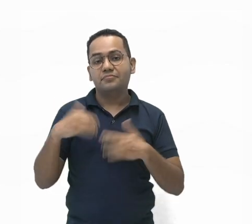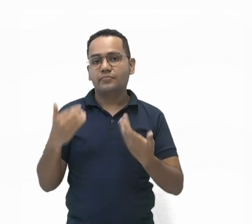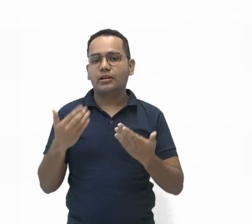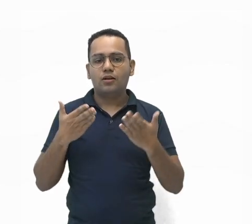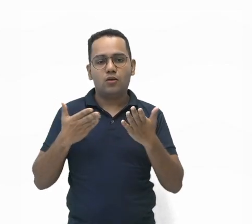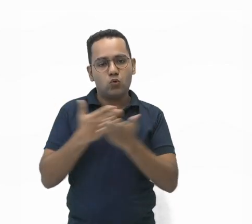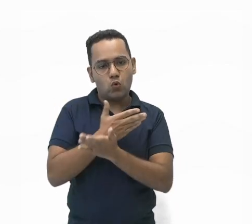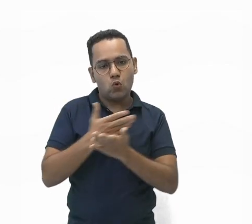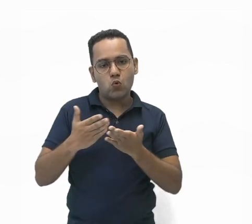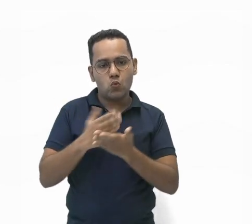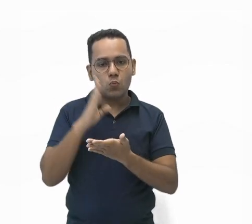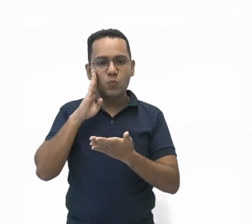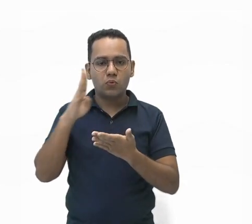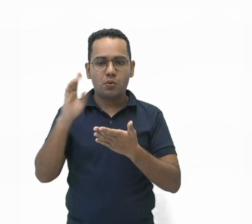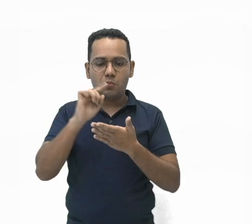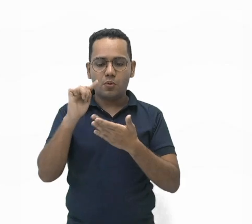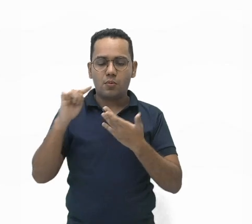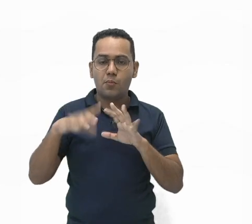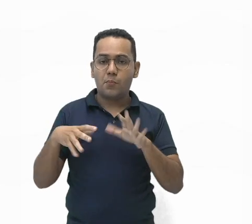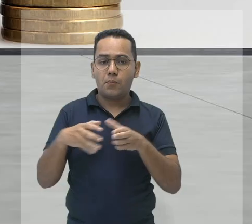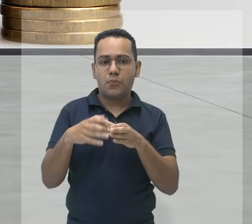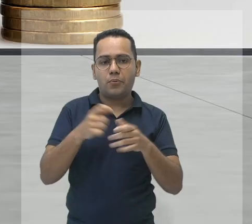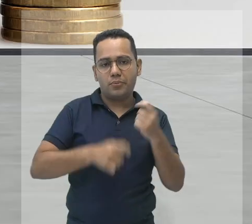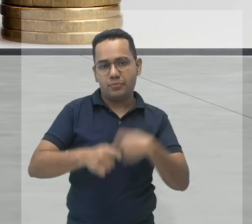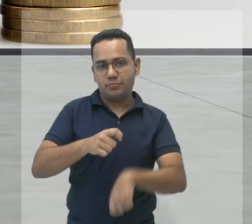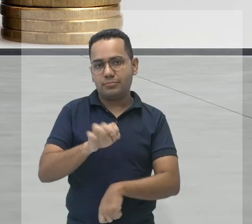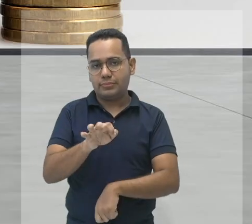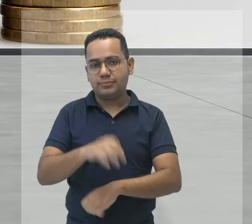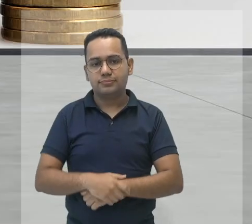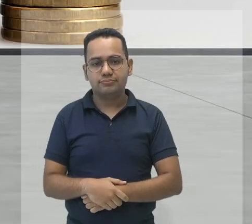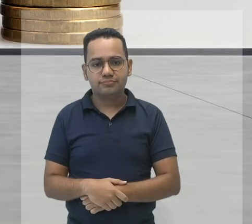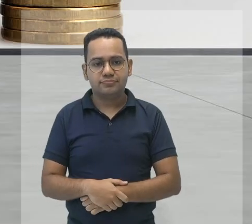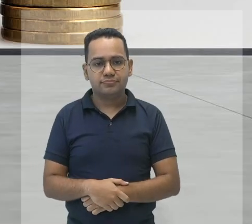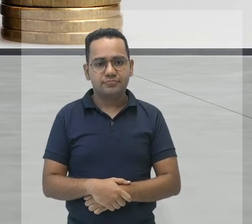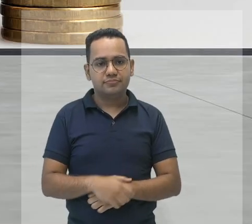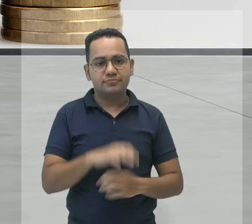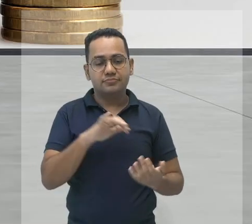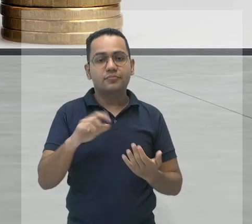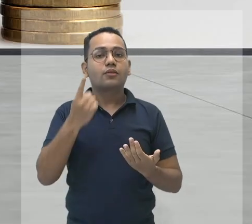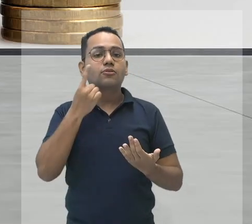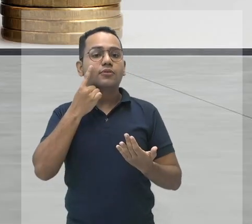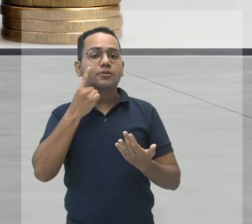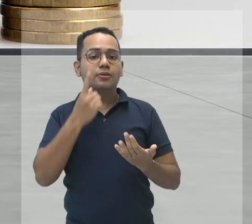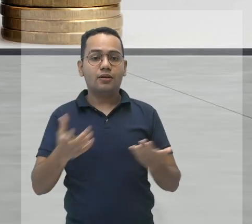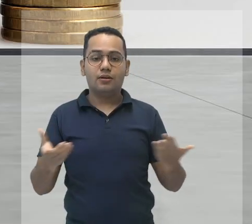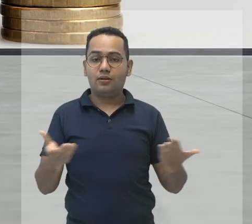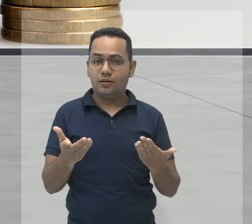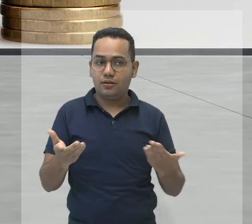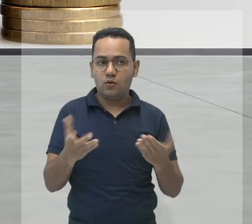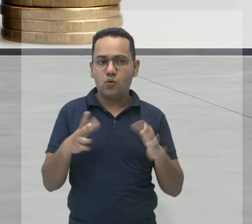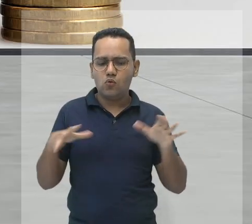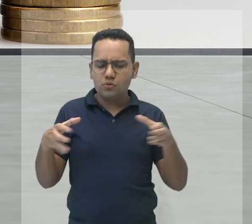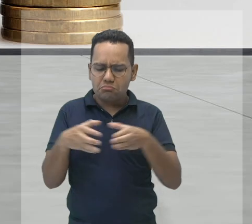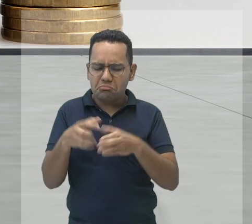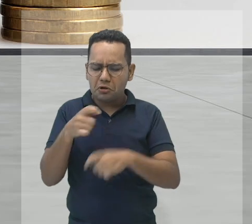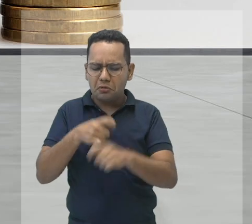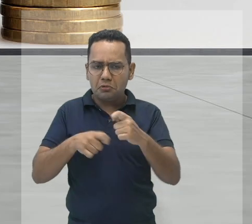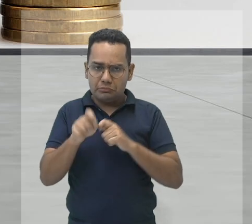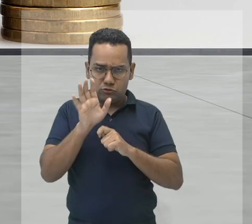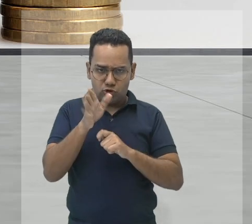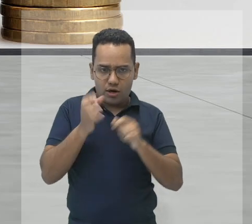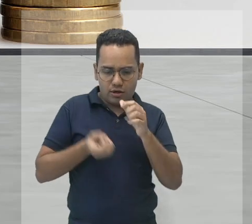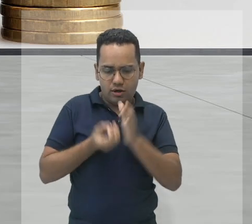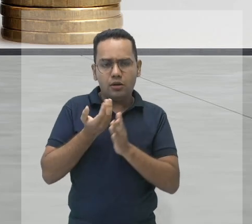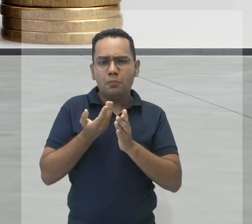CELAC. Bem, esses são ali alguns dos principais blocos econômicos e agora nós vamos tratar das etapas